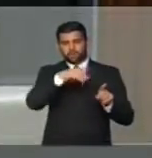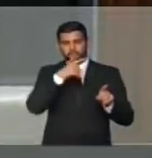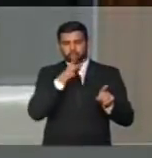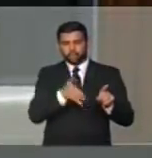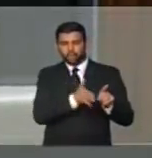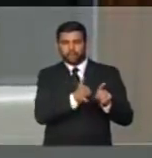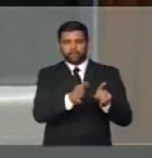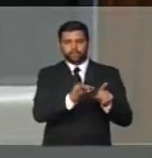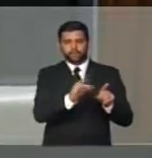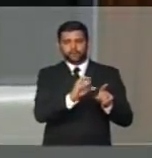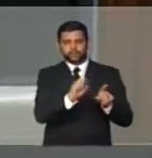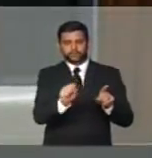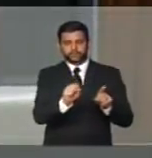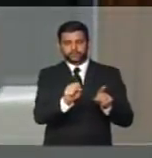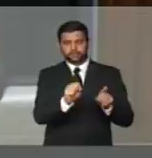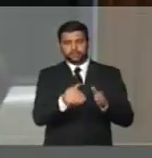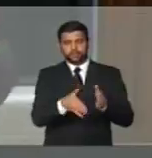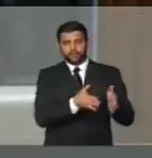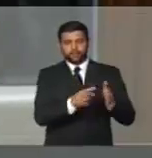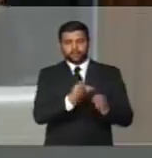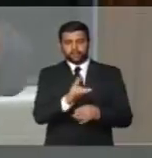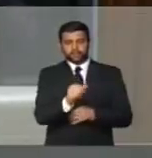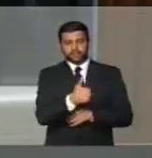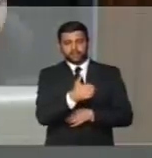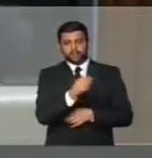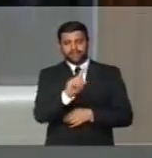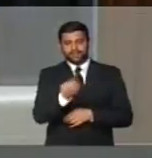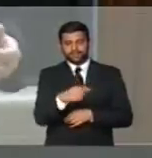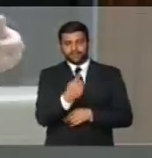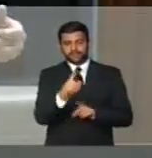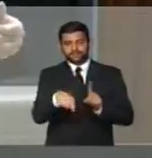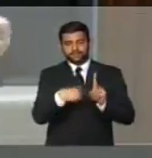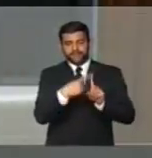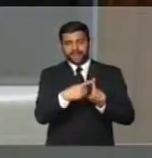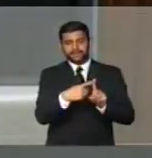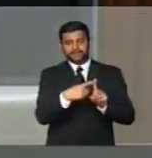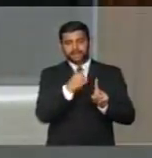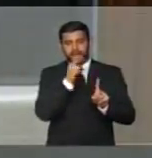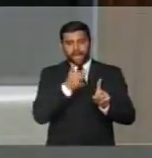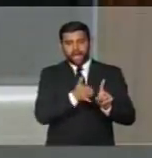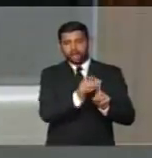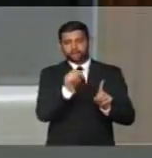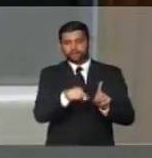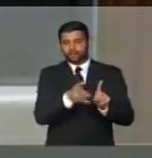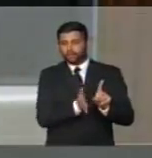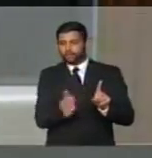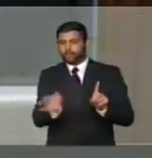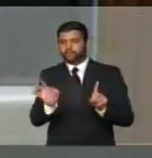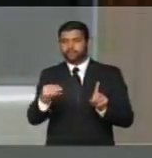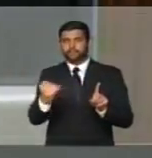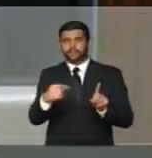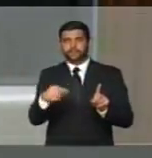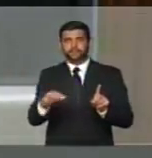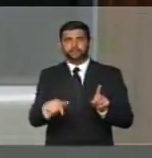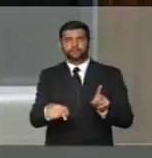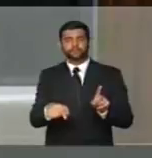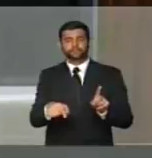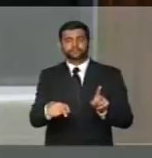rio Tocantins. O rio Tocantins tem 10 vezes mais água do que o rio São